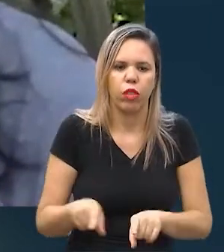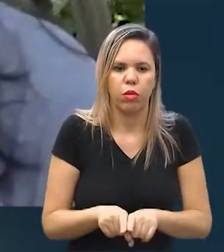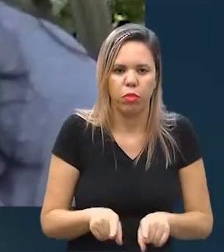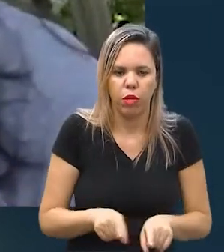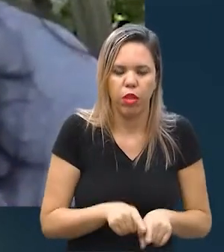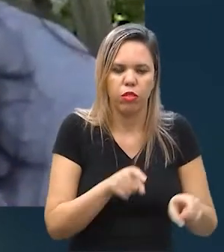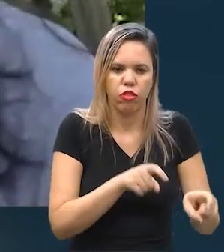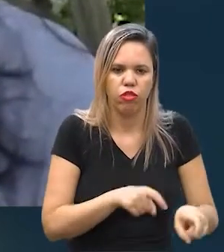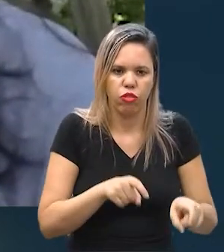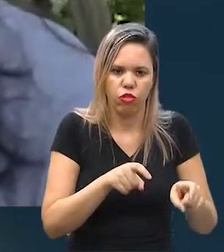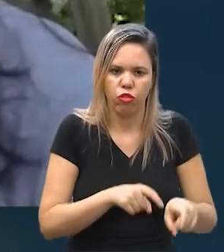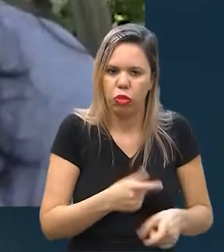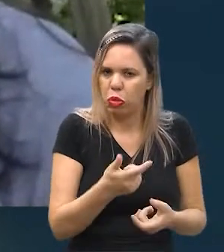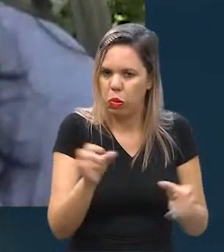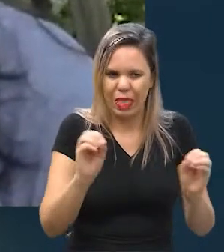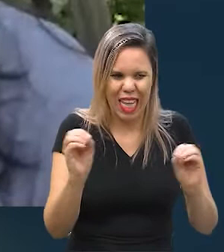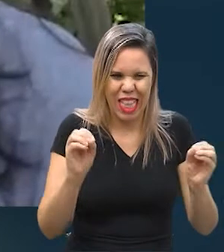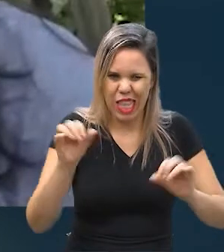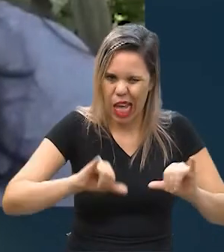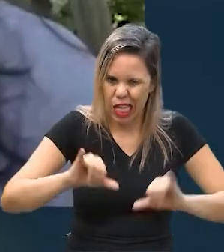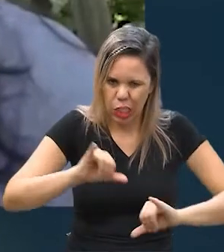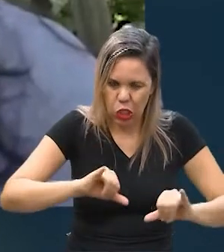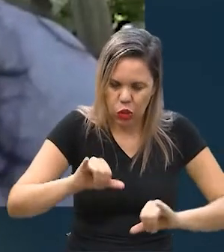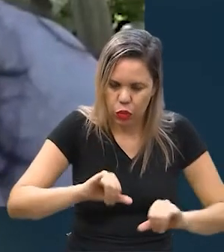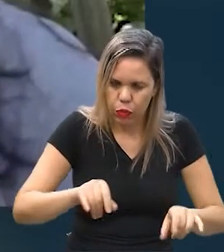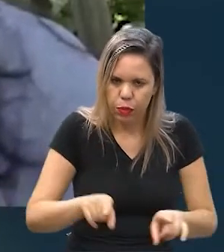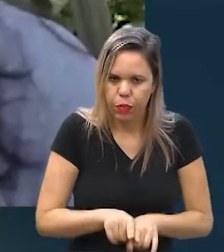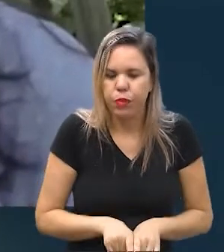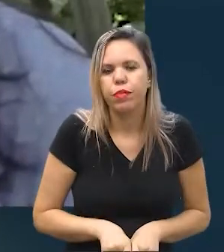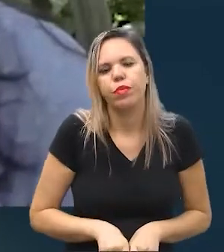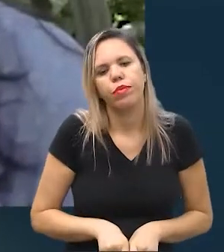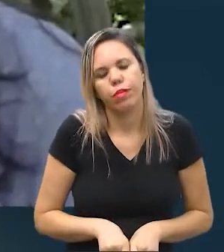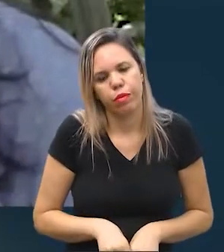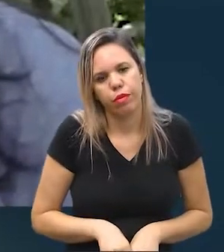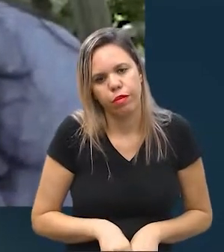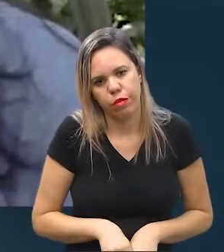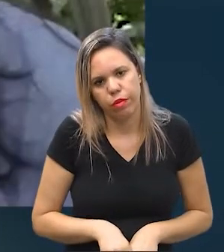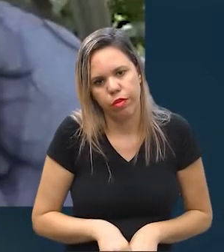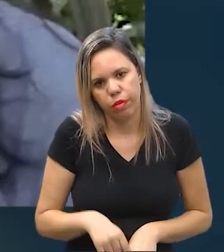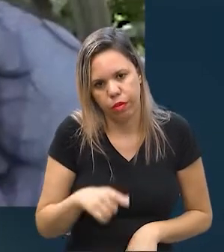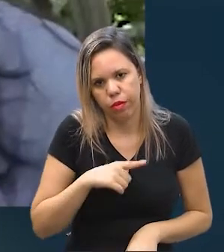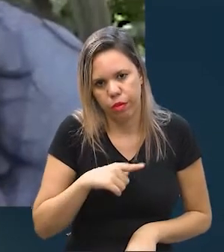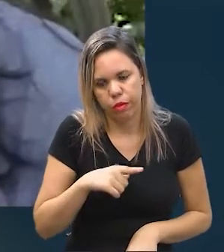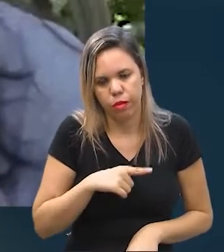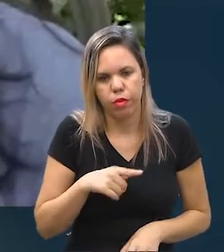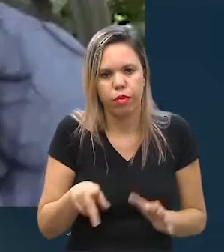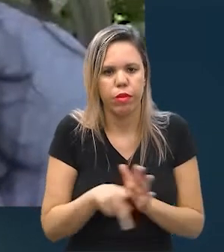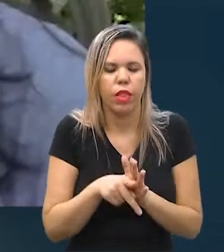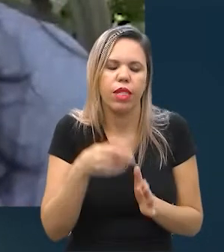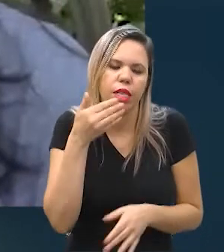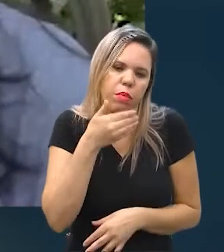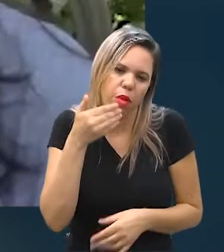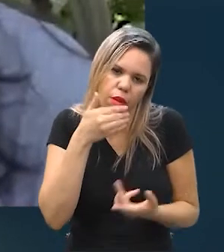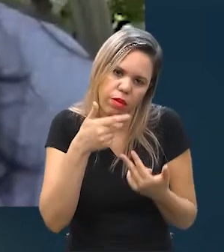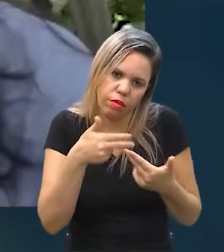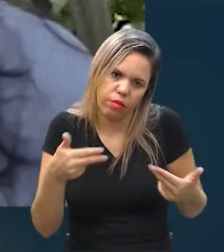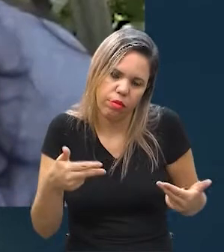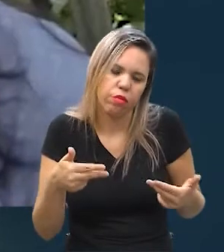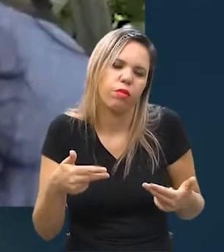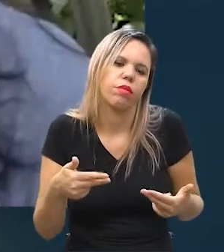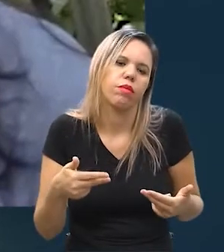agricultura sem agrotóxico e itens que são artesanais, como doces,